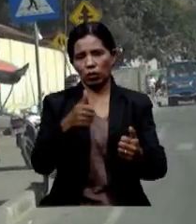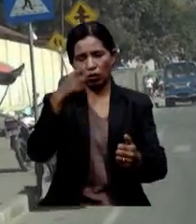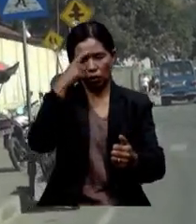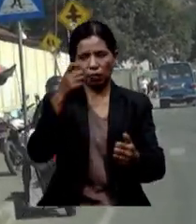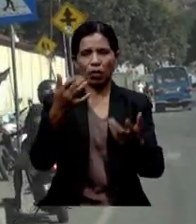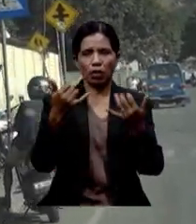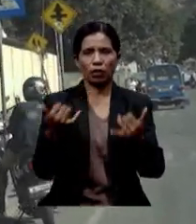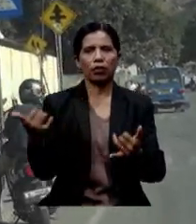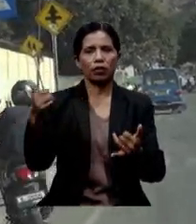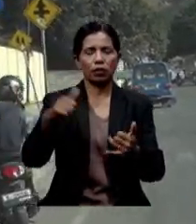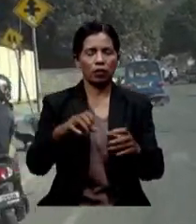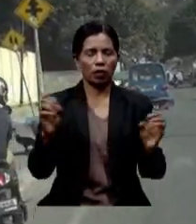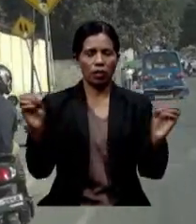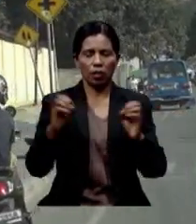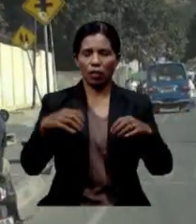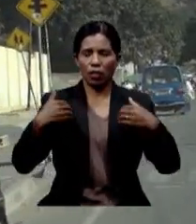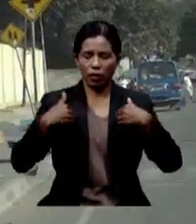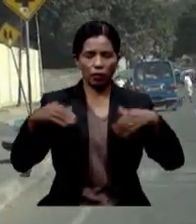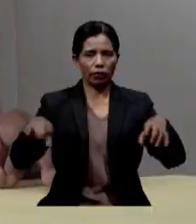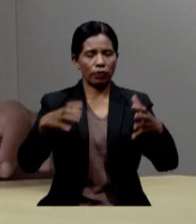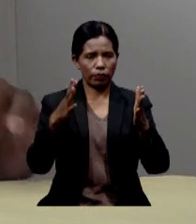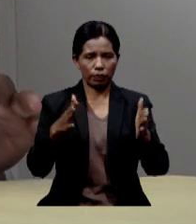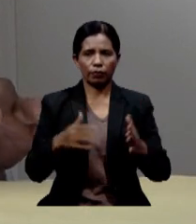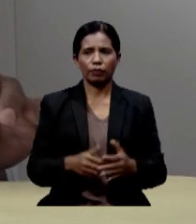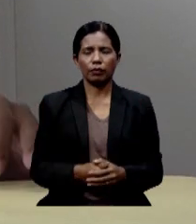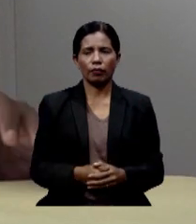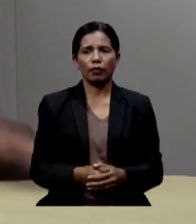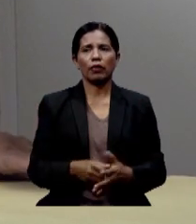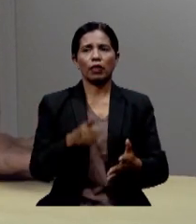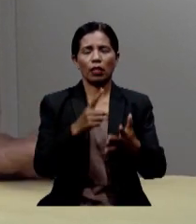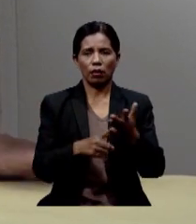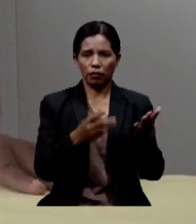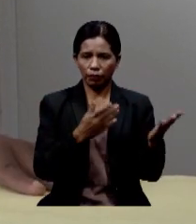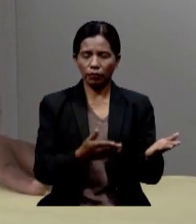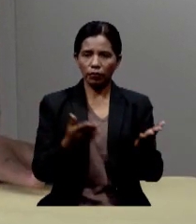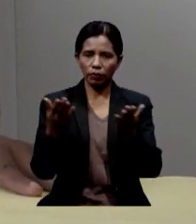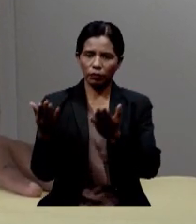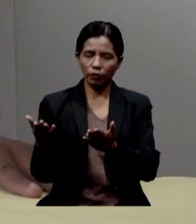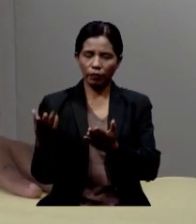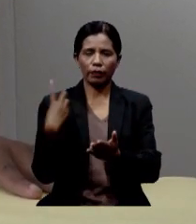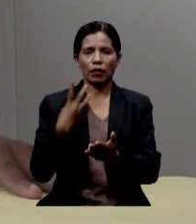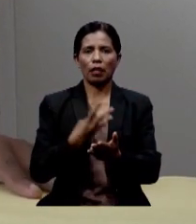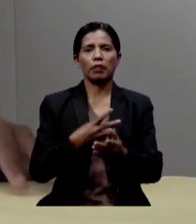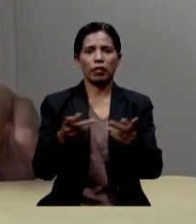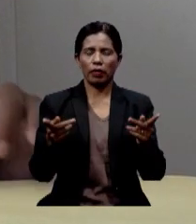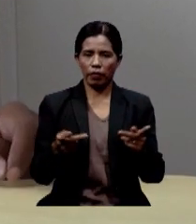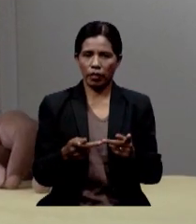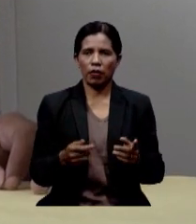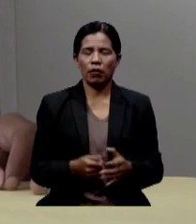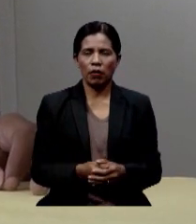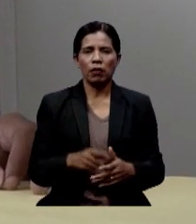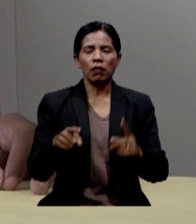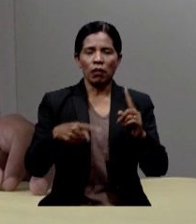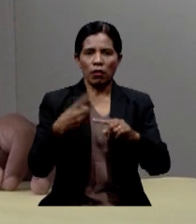dadão, sira menos recurso humano. Sai de Macassira, estamos na mãe, submeta na mãe e a minha fati. Então, anguira a